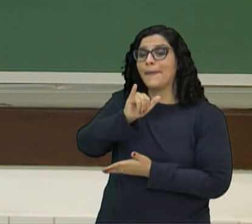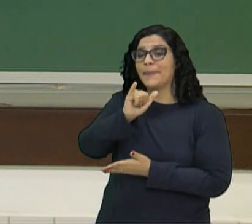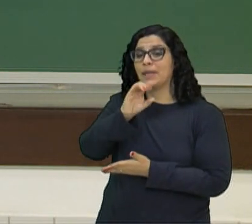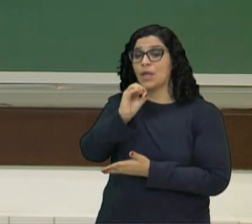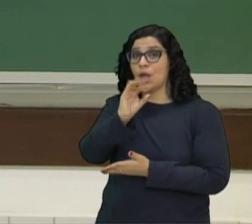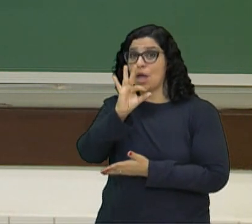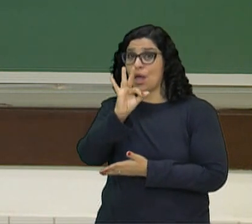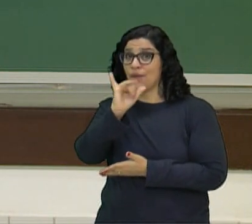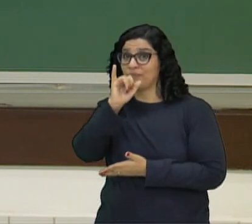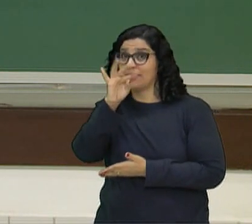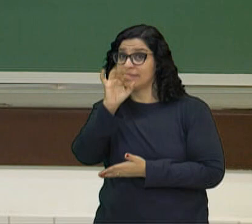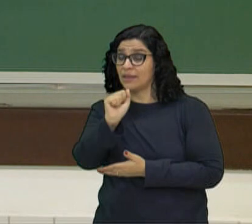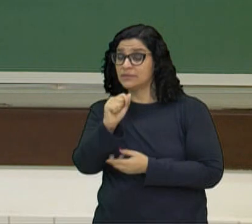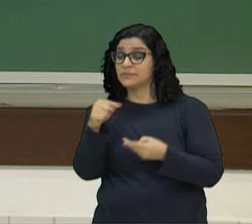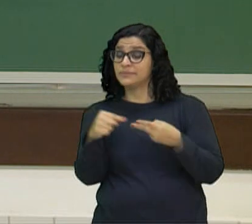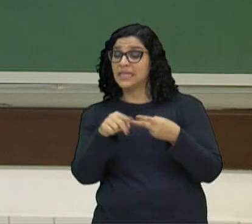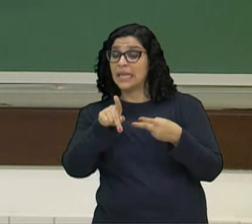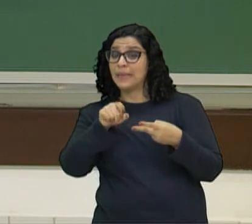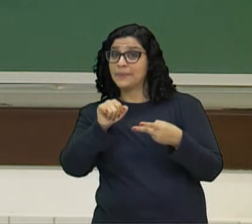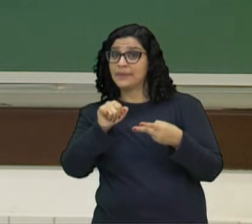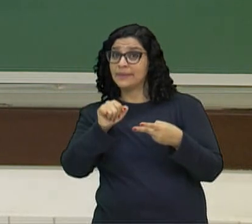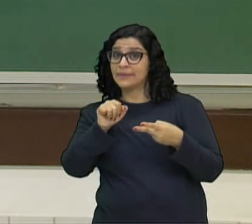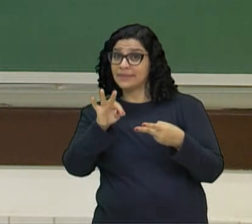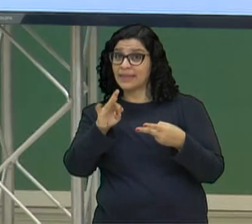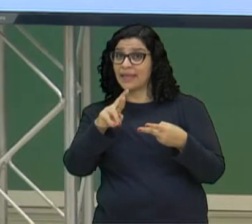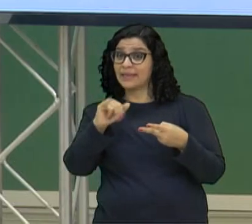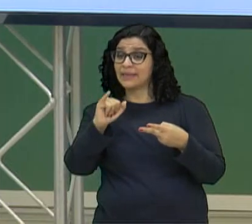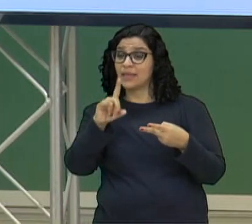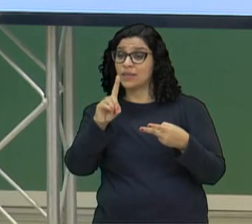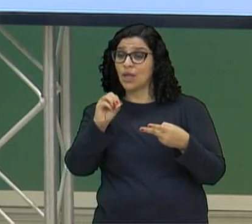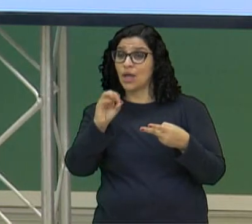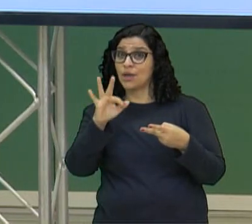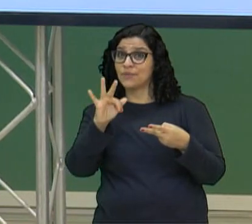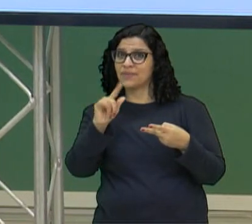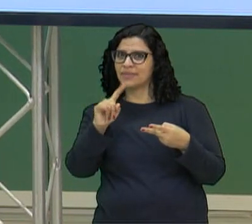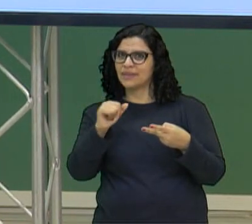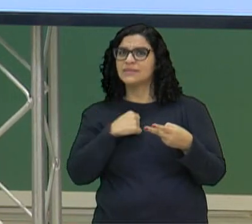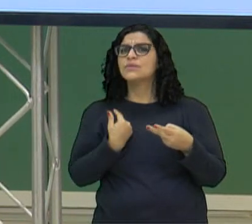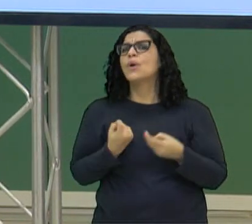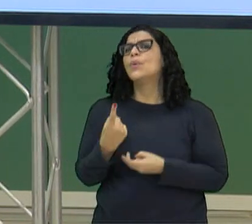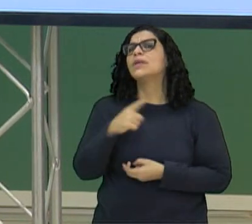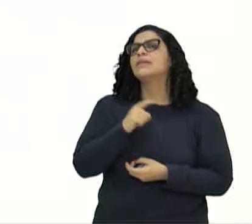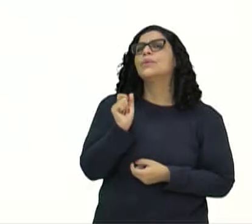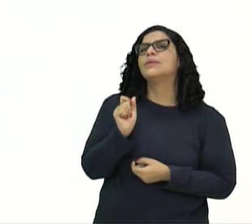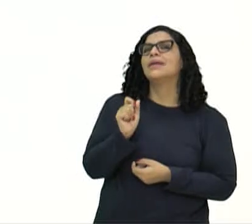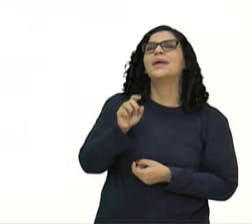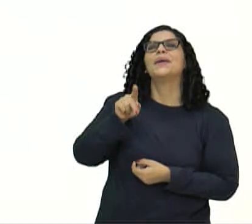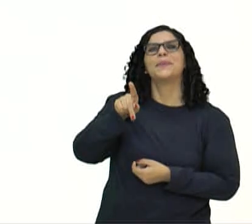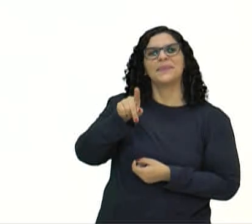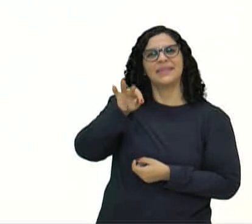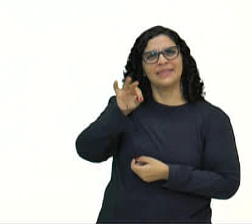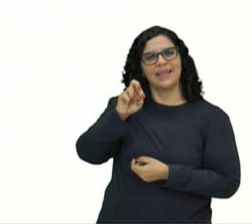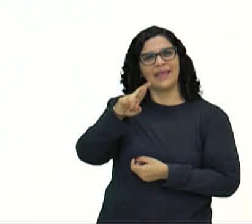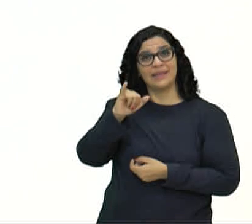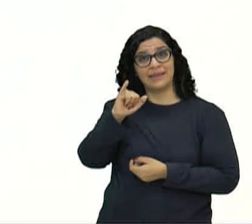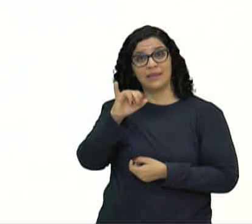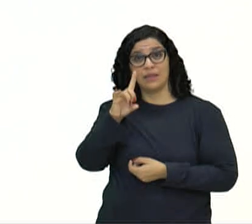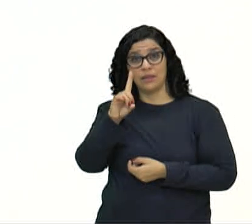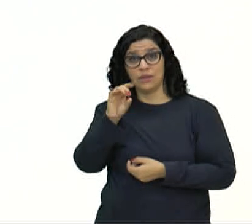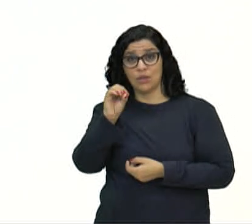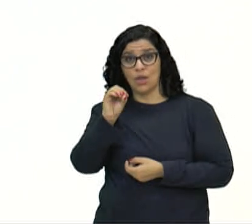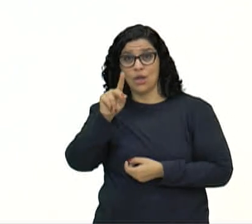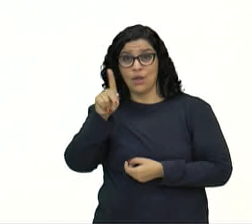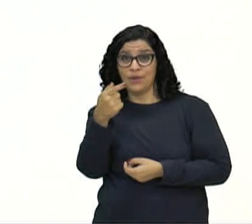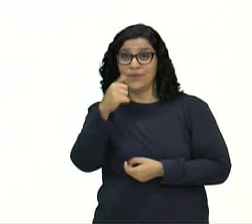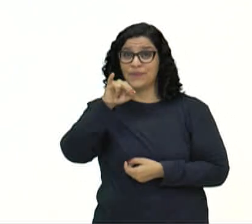né? Então só pode ser uma dessas duas opções. E olha só, qual a única que nós temos aqui? Pteridófitas. Lembra a